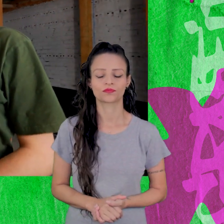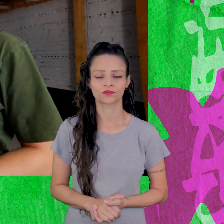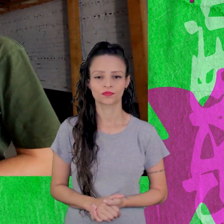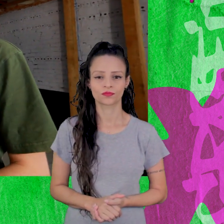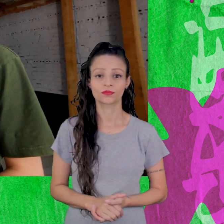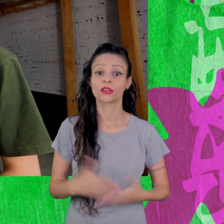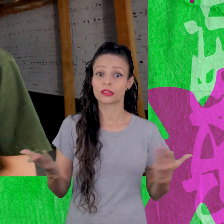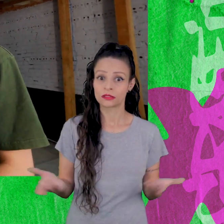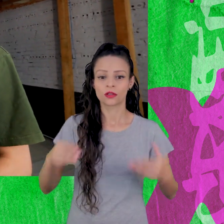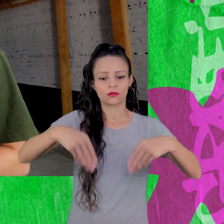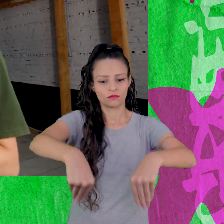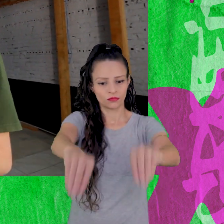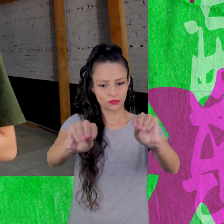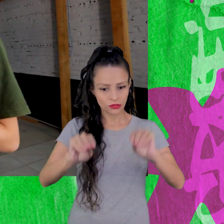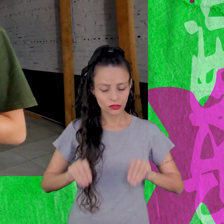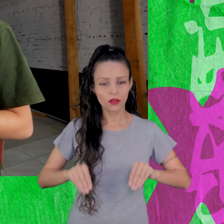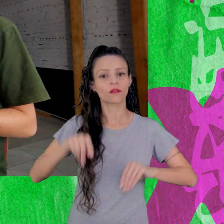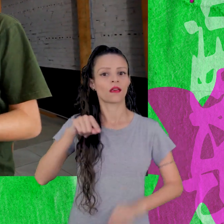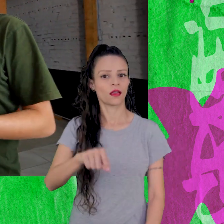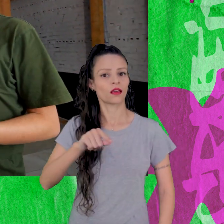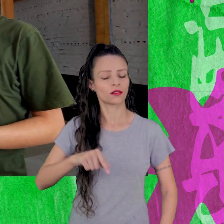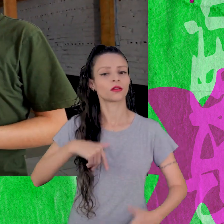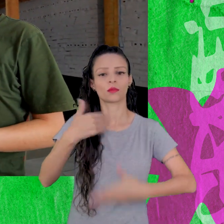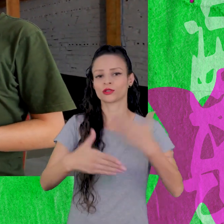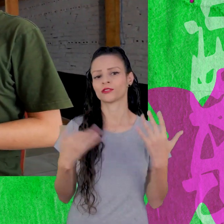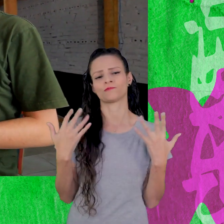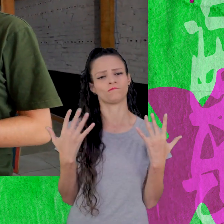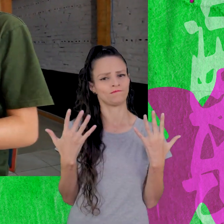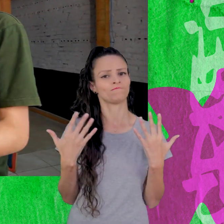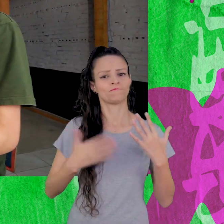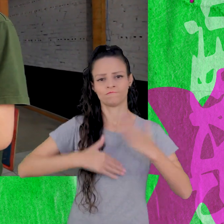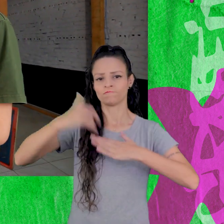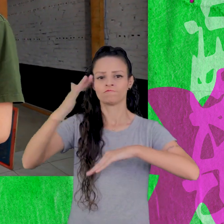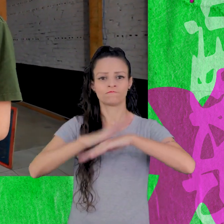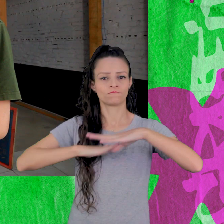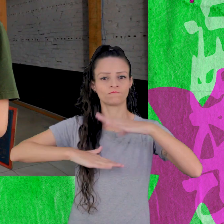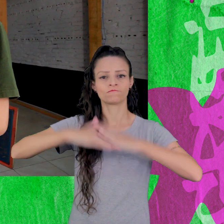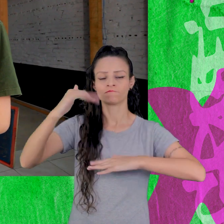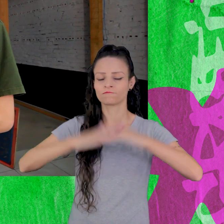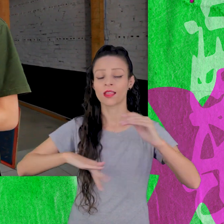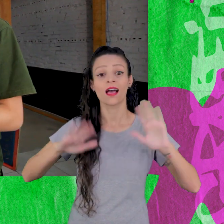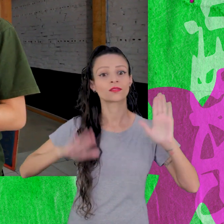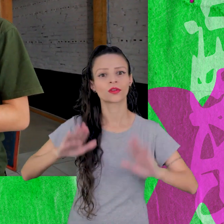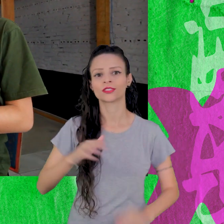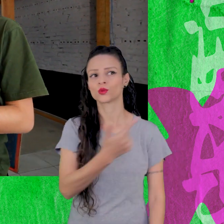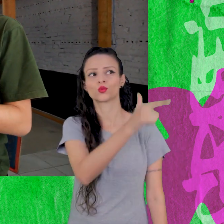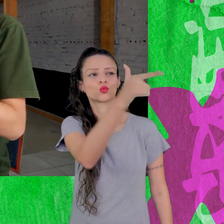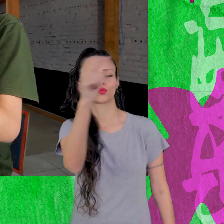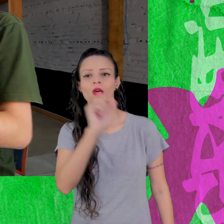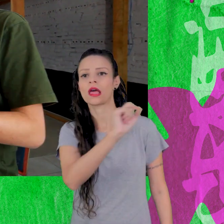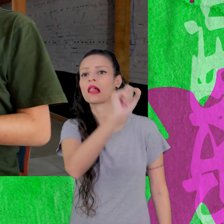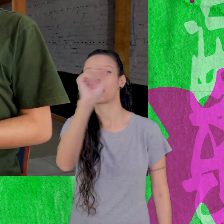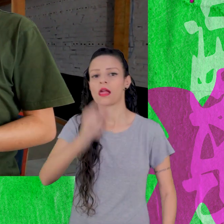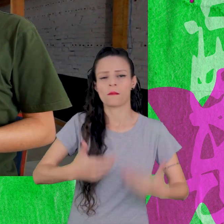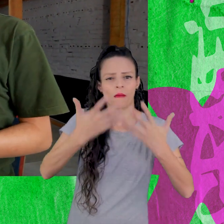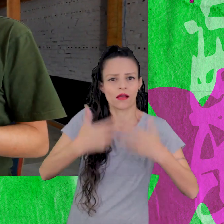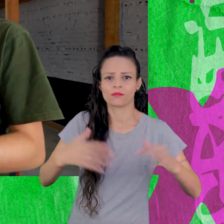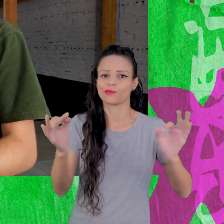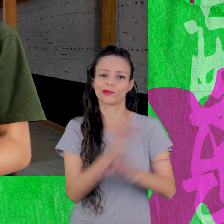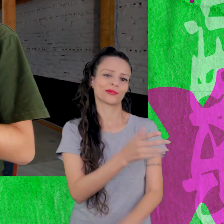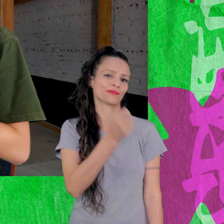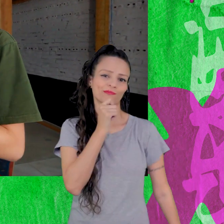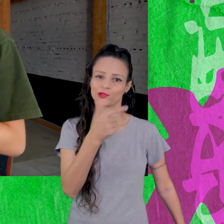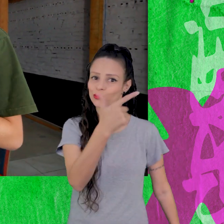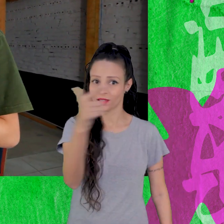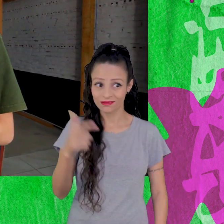Então a serigrafia ela é um processo muito manual e nem sempre a gente encontra equipamentos prontos, e